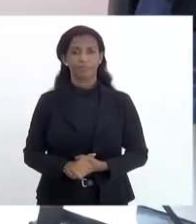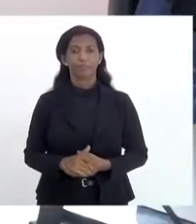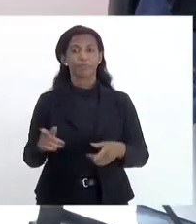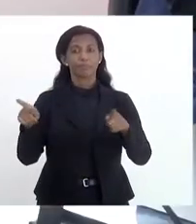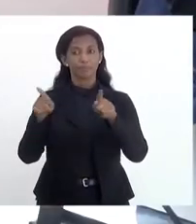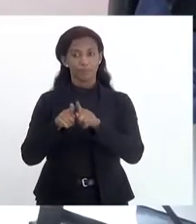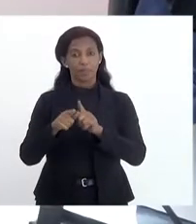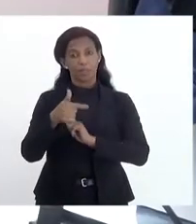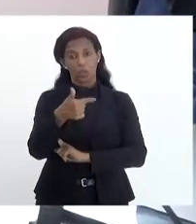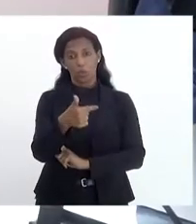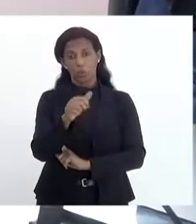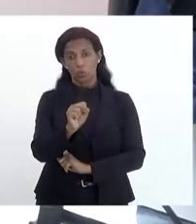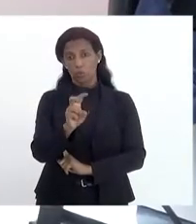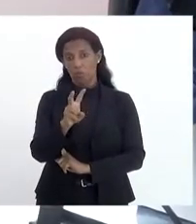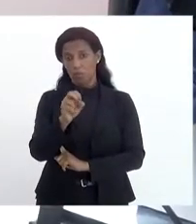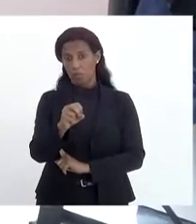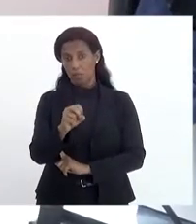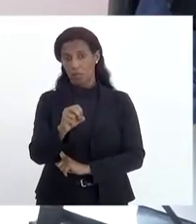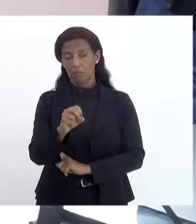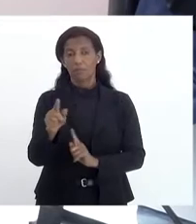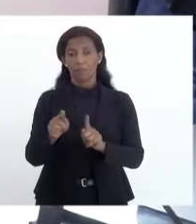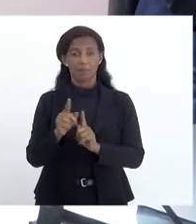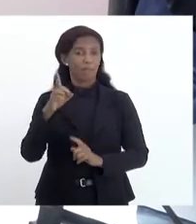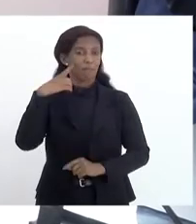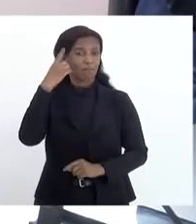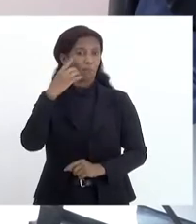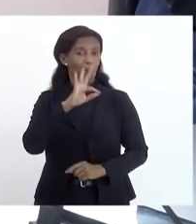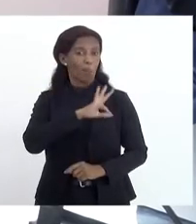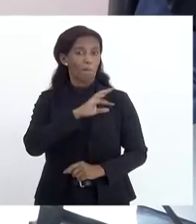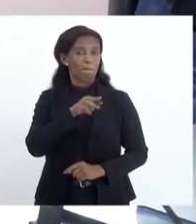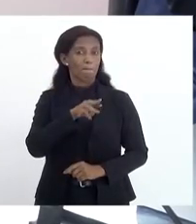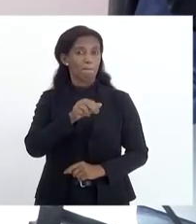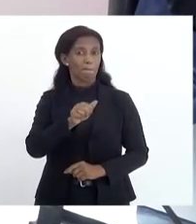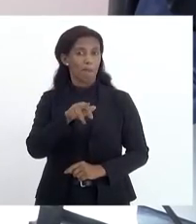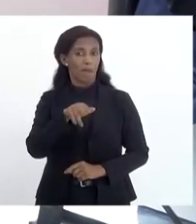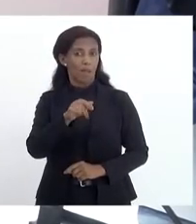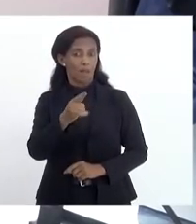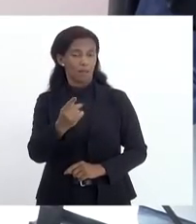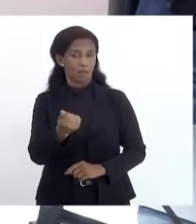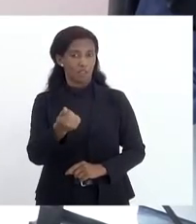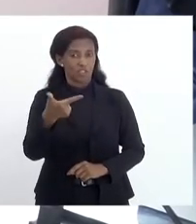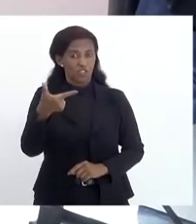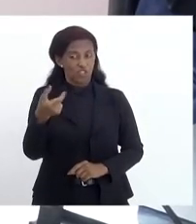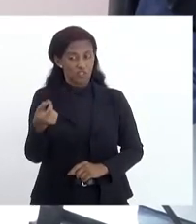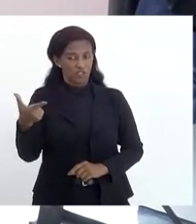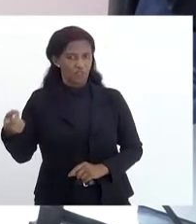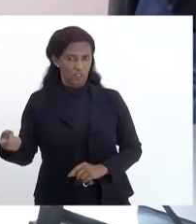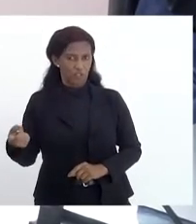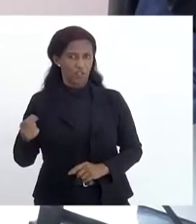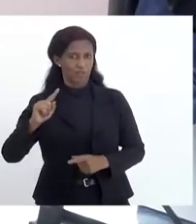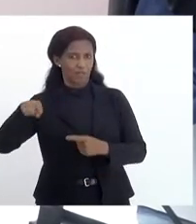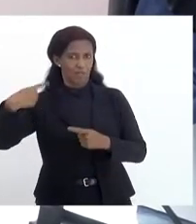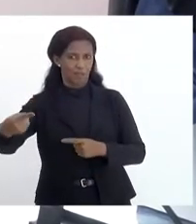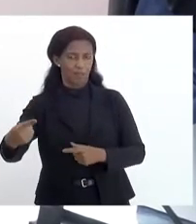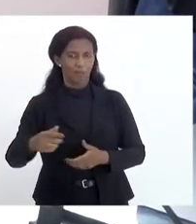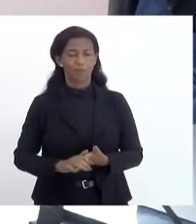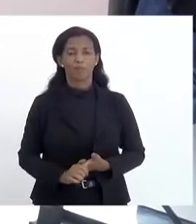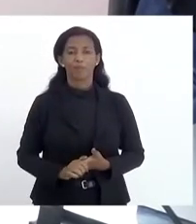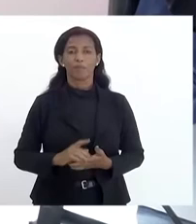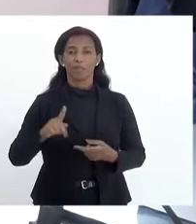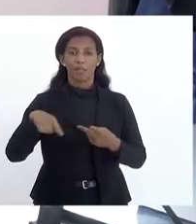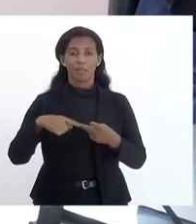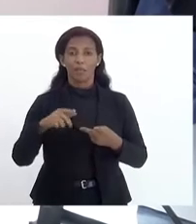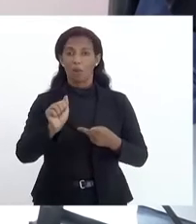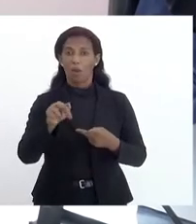tem o 2850 da Marta. É posterior. 2020. Depois tem o do Anderson